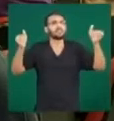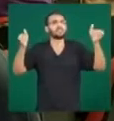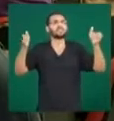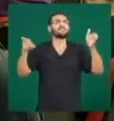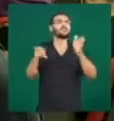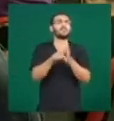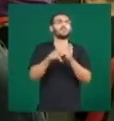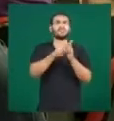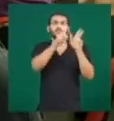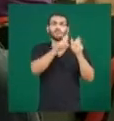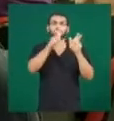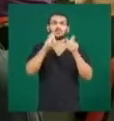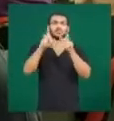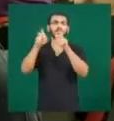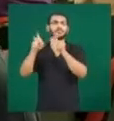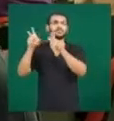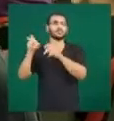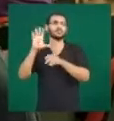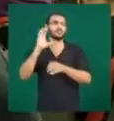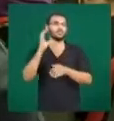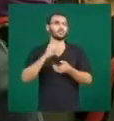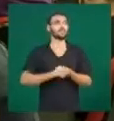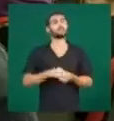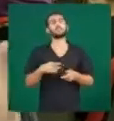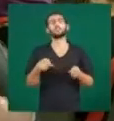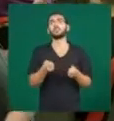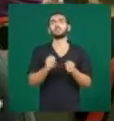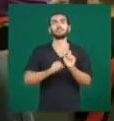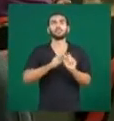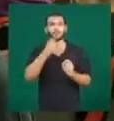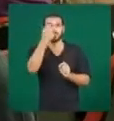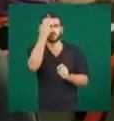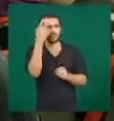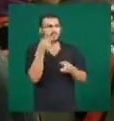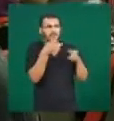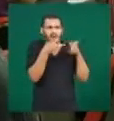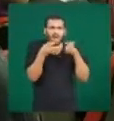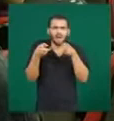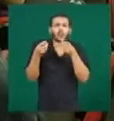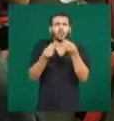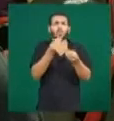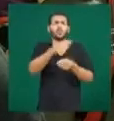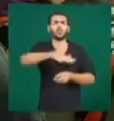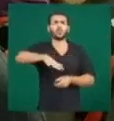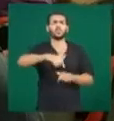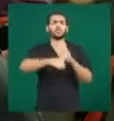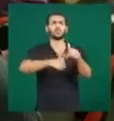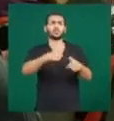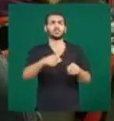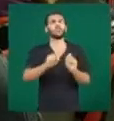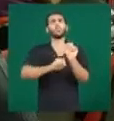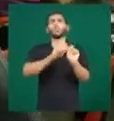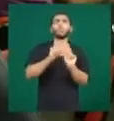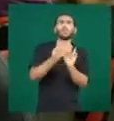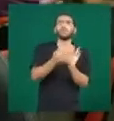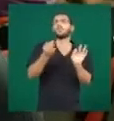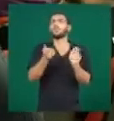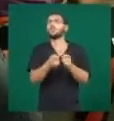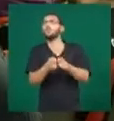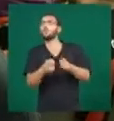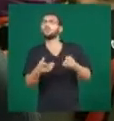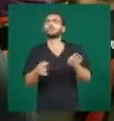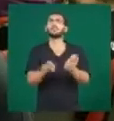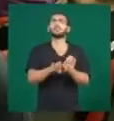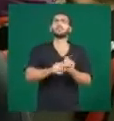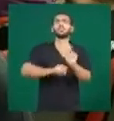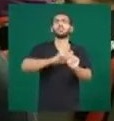traz temas que possibilitam a visão do qual o mercado de trabalho, o que, que o físico pode fazer, quais são as